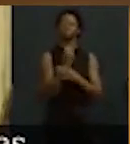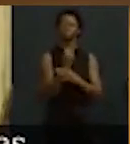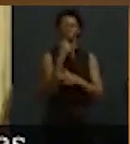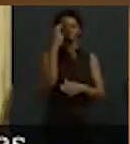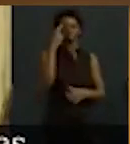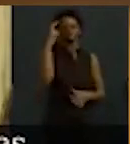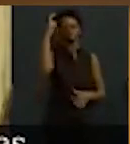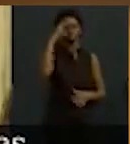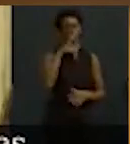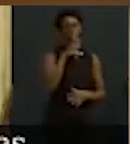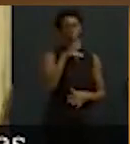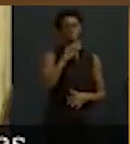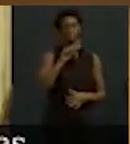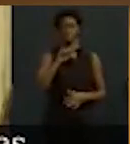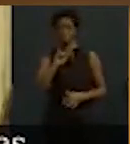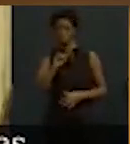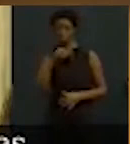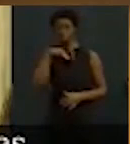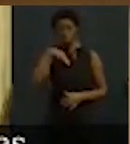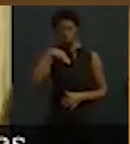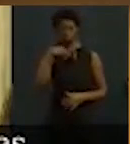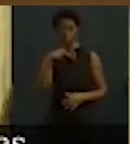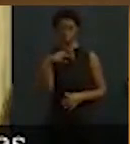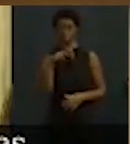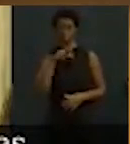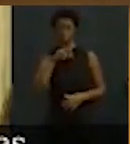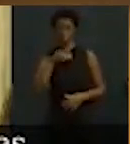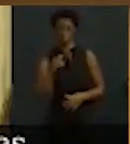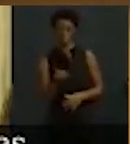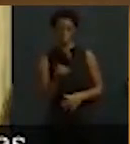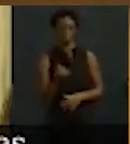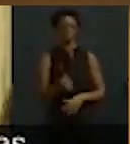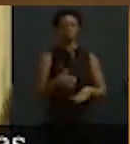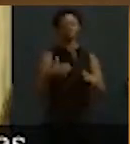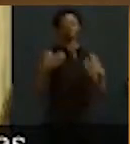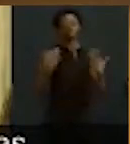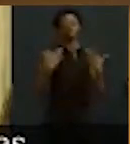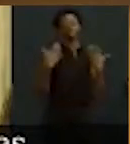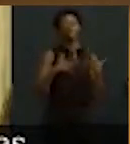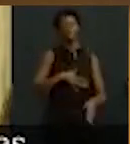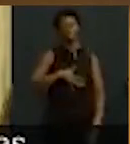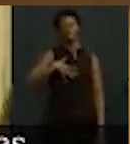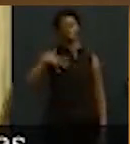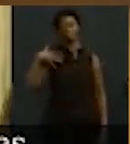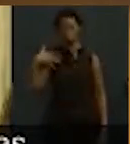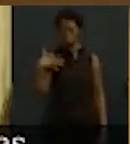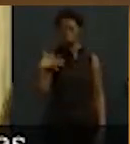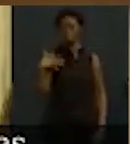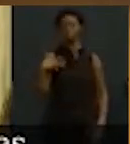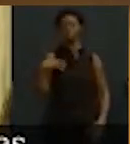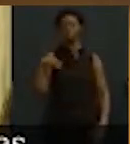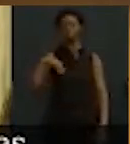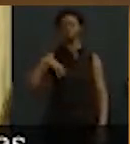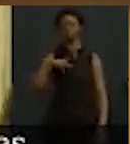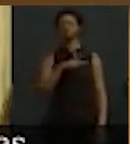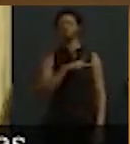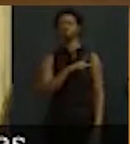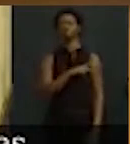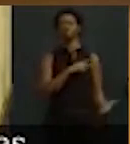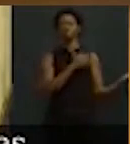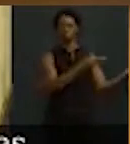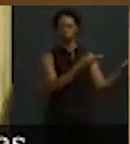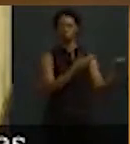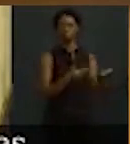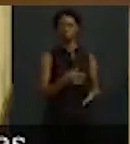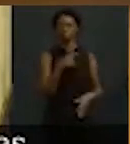CSI-MPRJ. É com muita honra que que o Ministério Público do Estado do Rio de